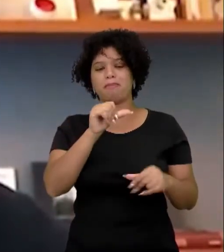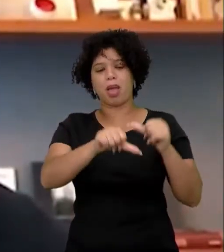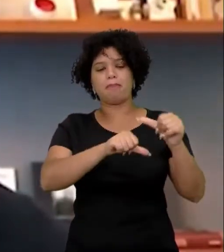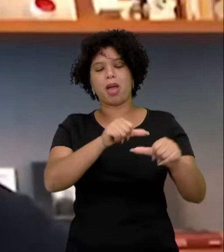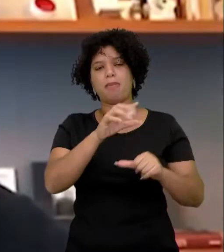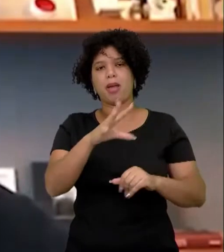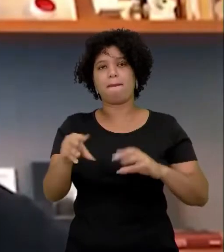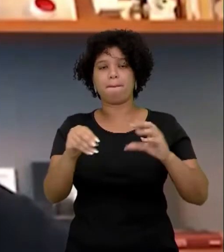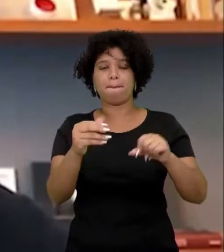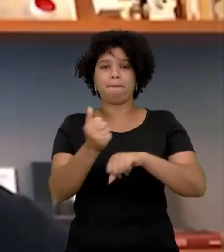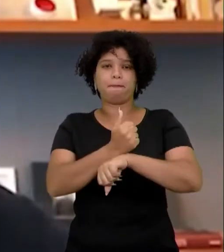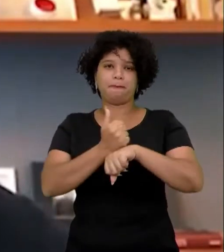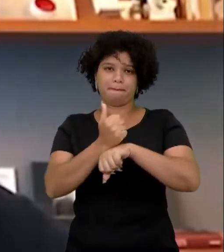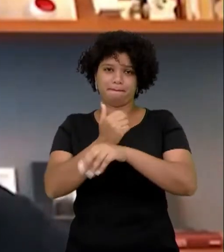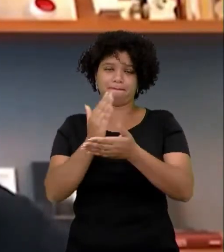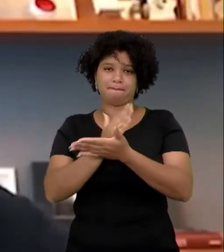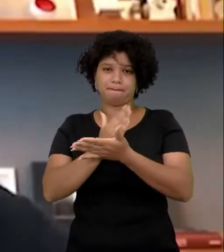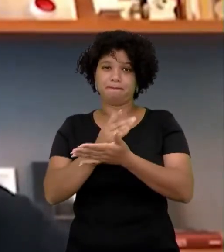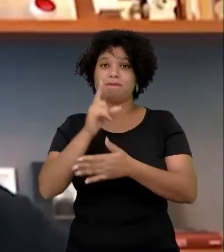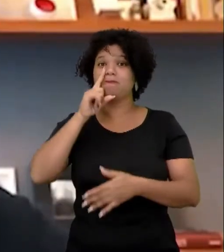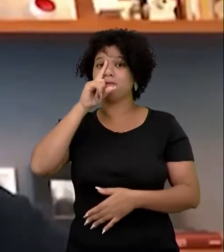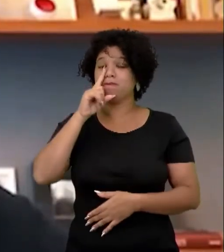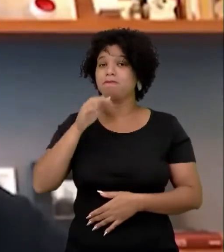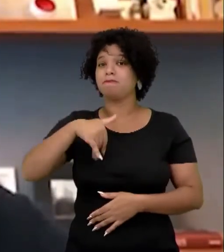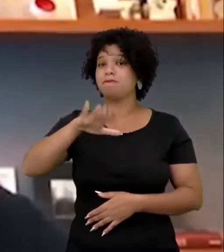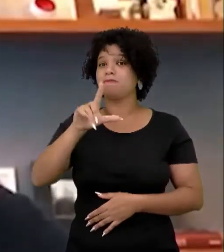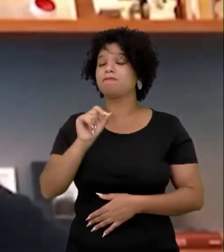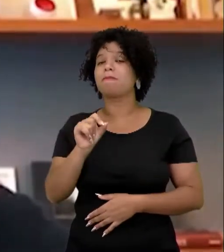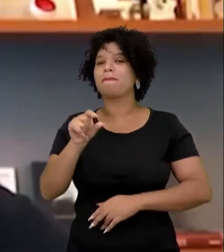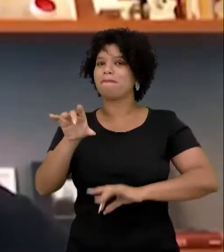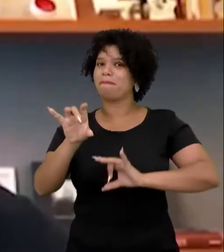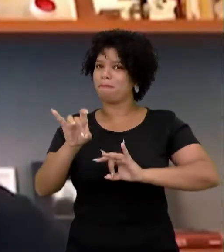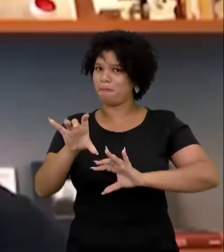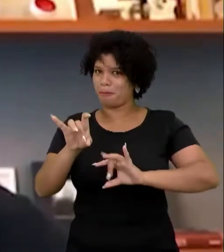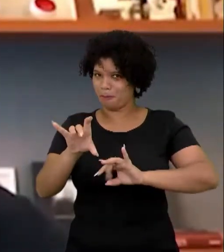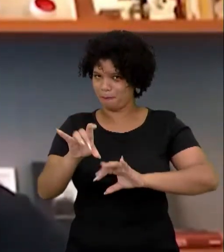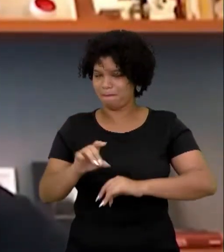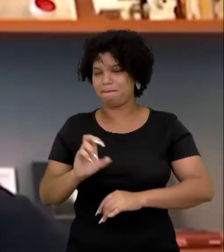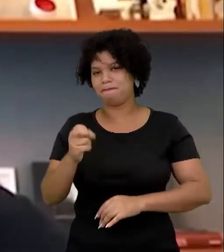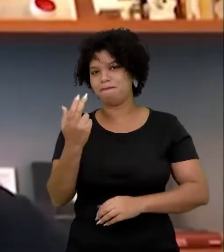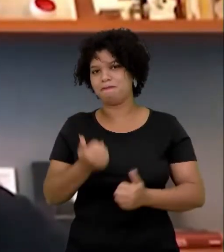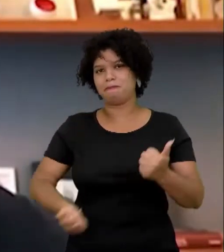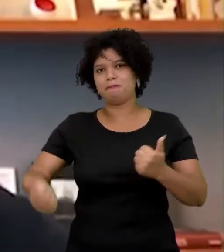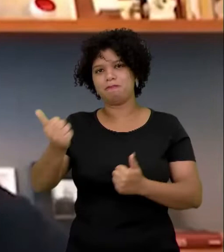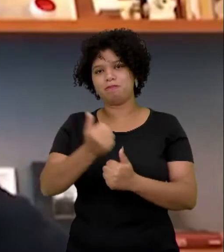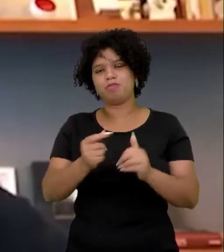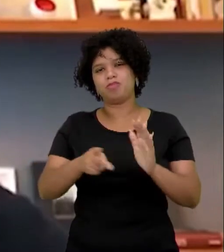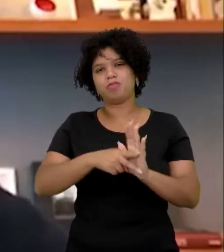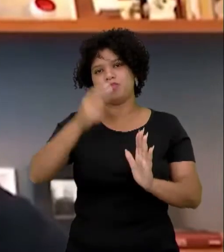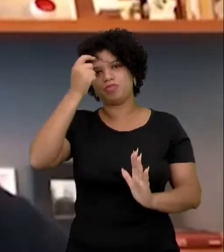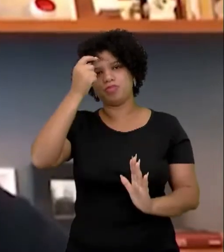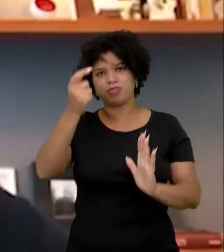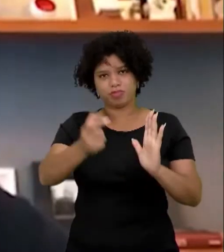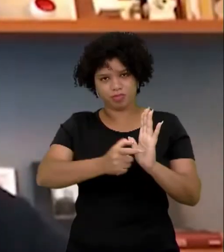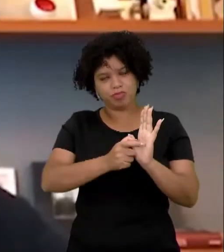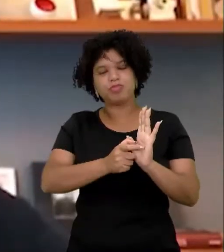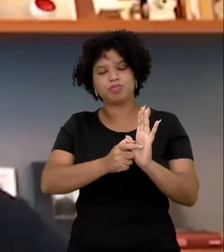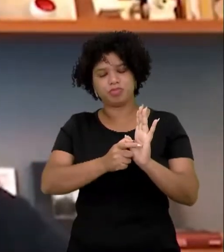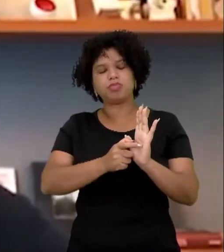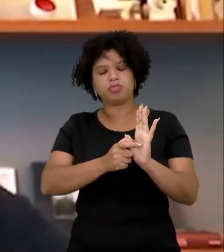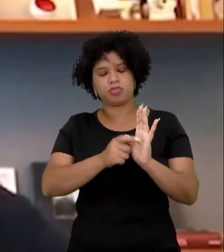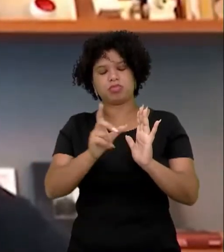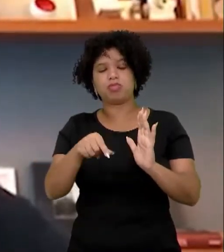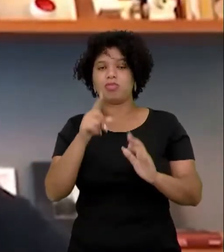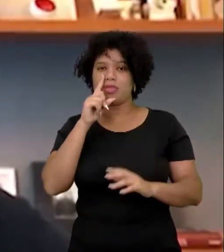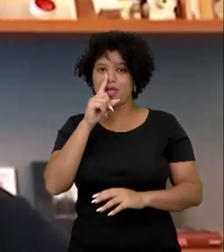Aquelas profissões com maior risco de automação ou de substituição por inteligência artificial são as que correm mais